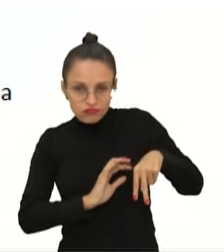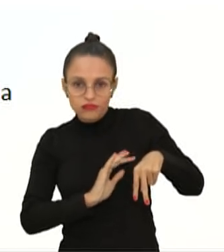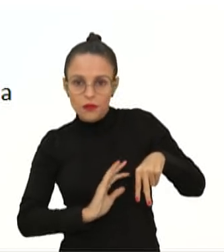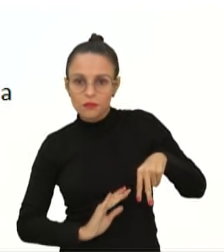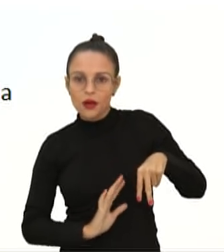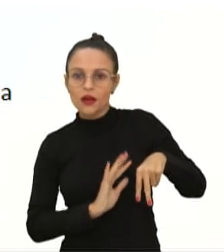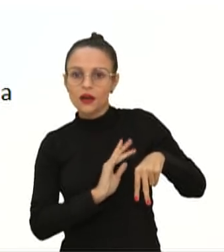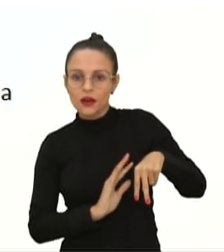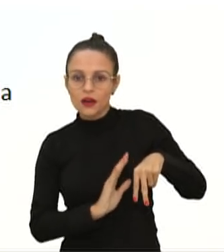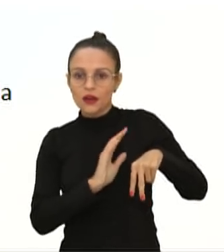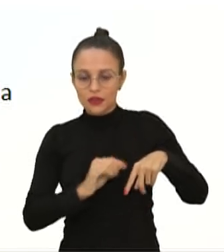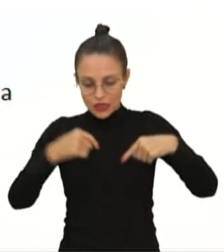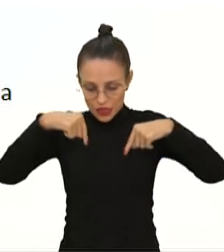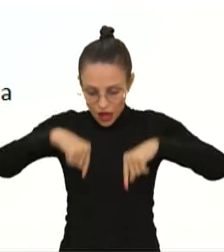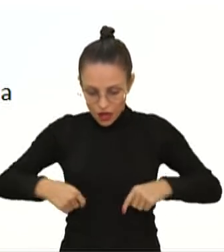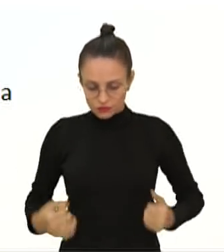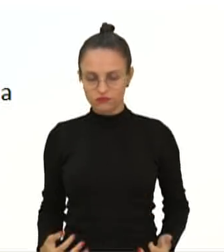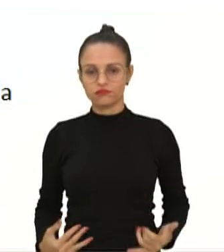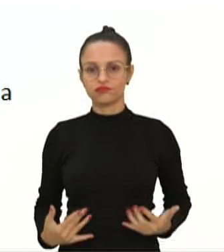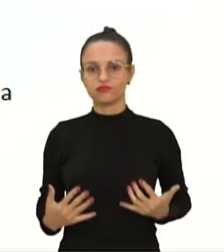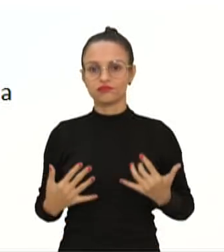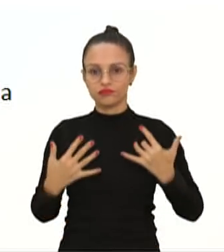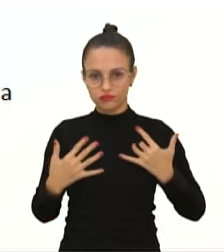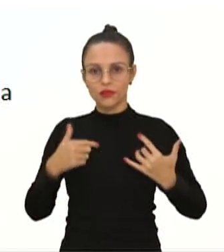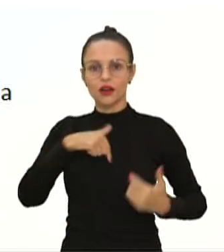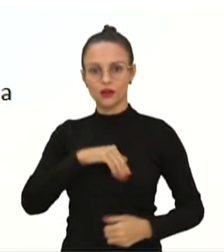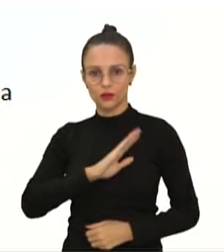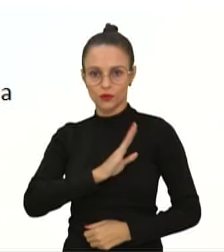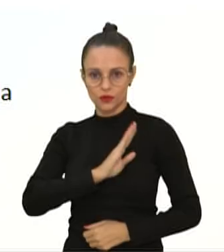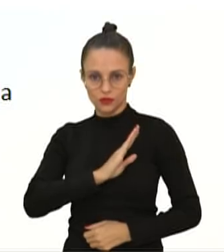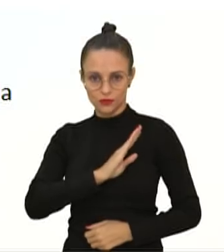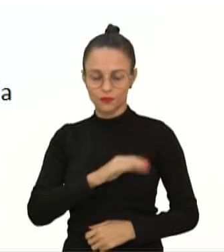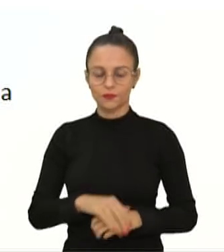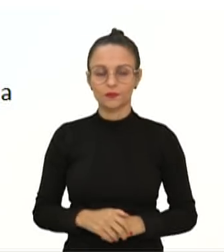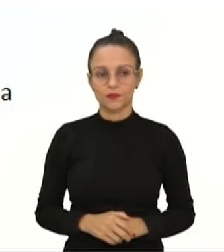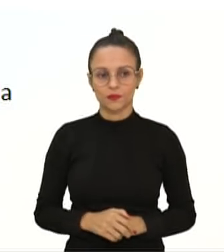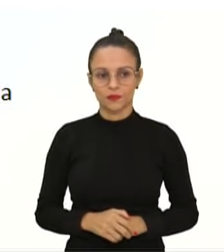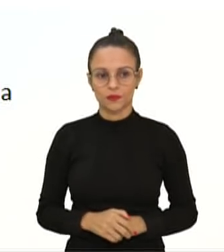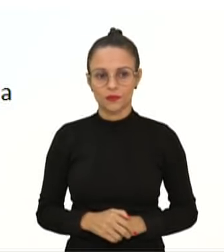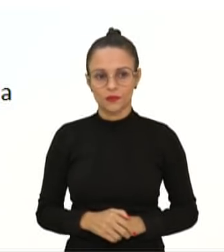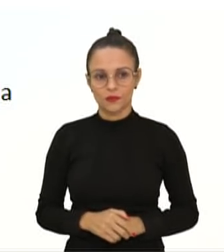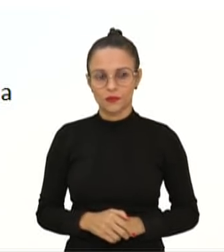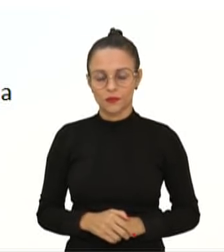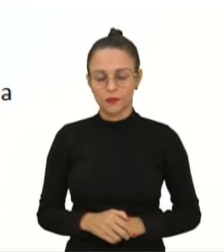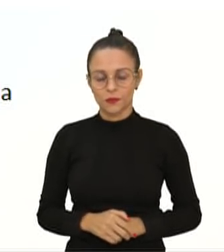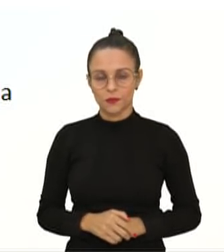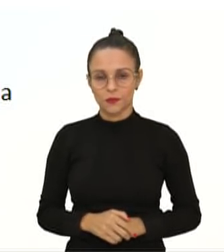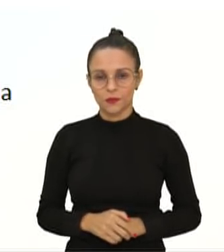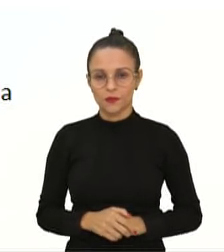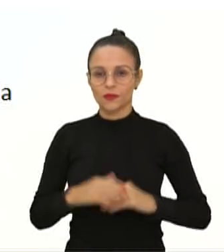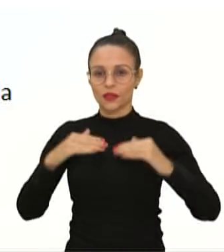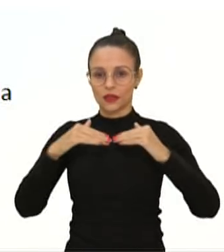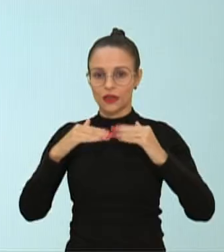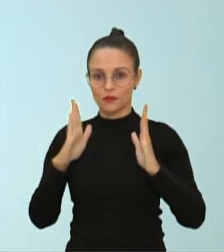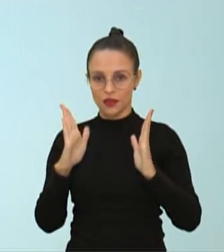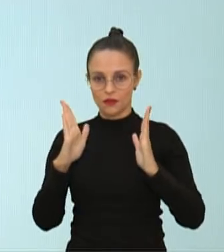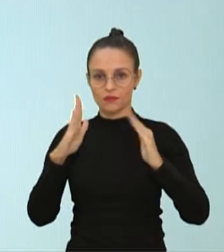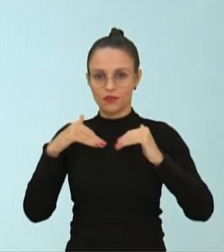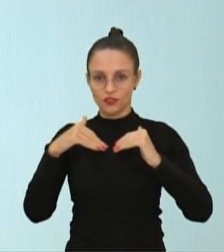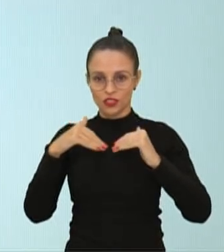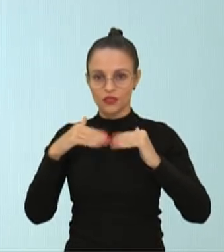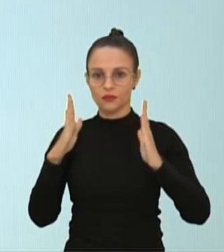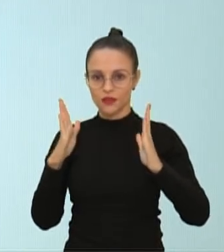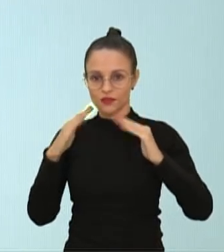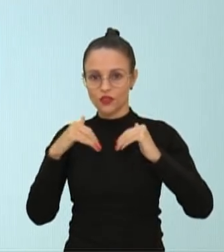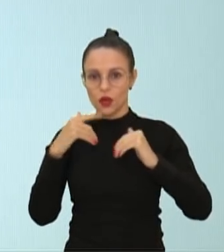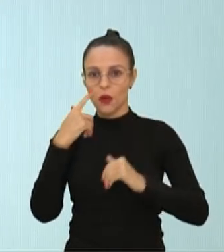que o sangue que flui aqui chegue novamente até o nosso coração. Aqui a válvula, então, aberta e aquela fechada,